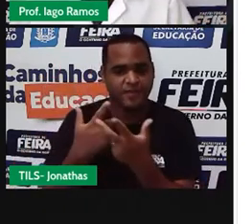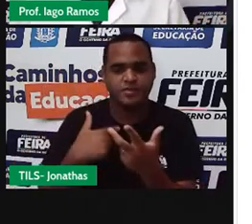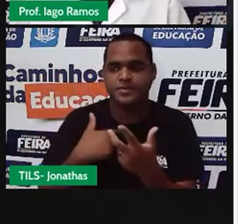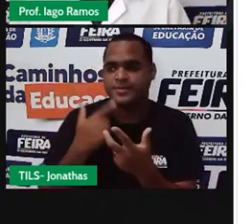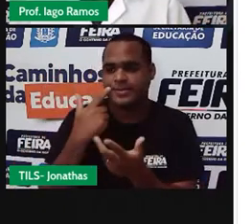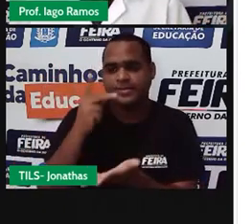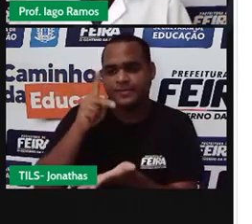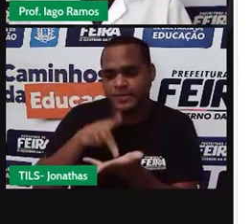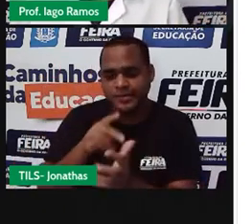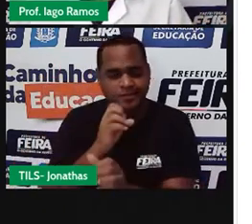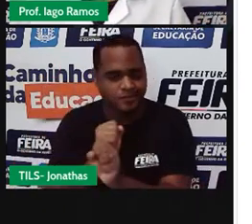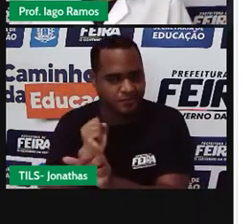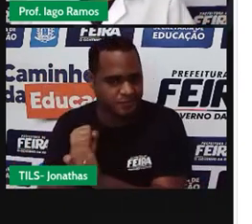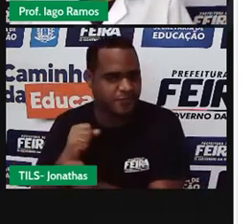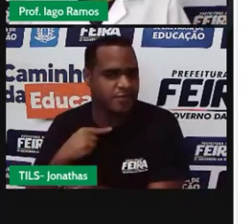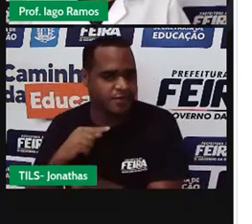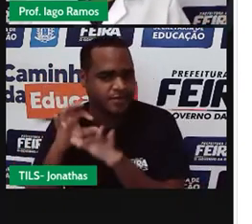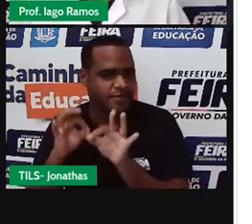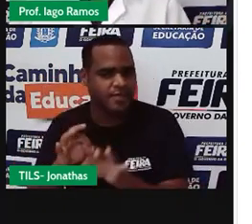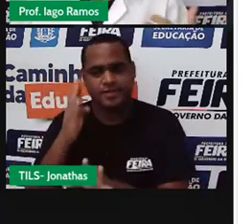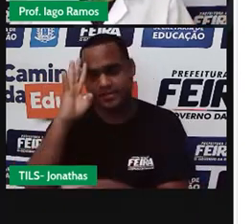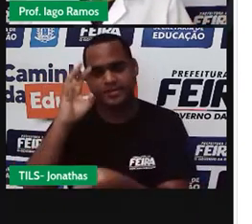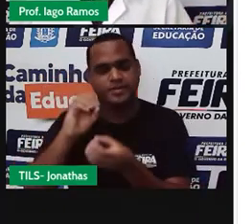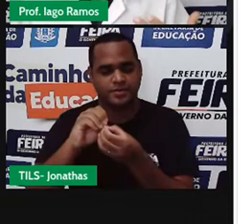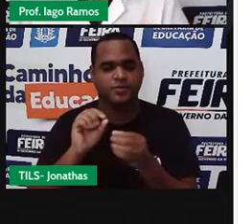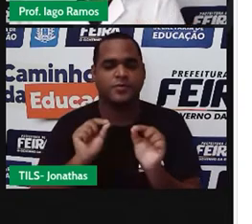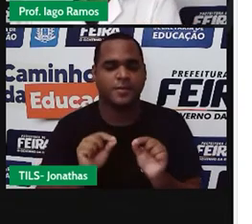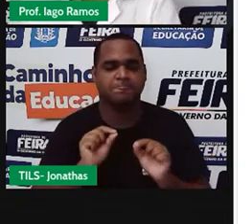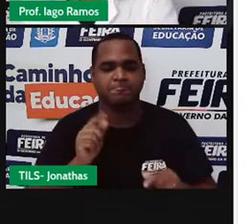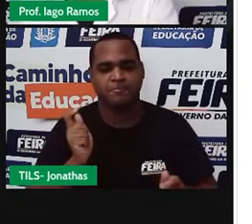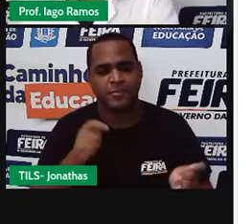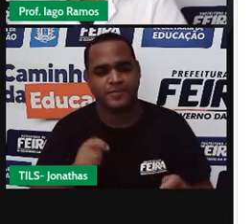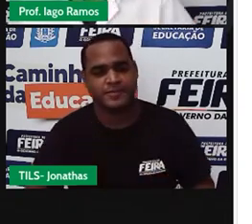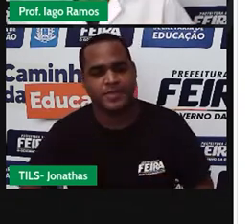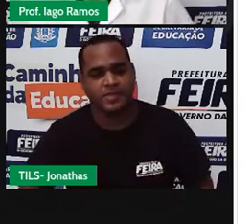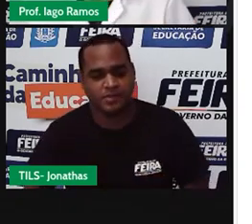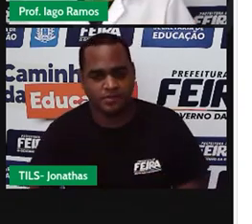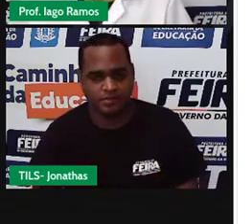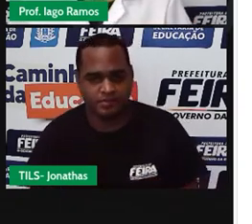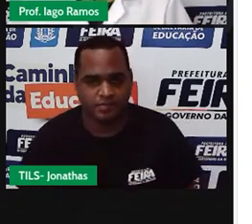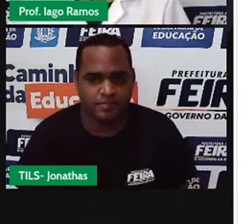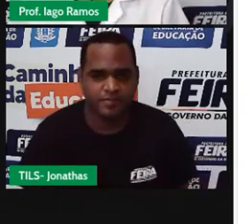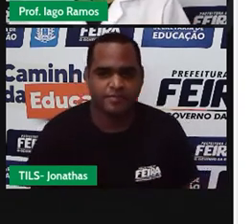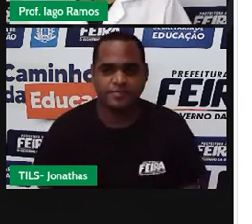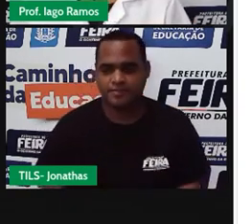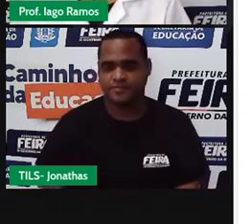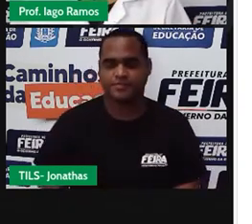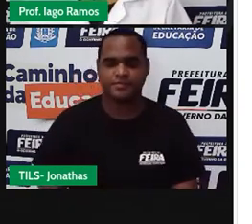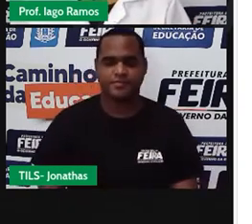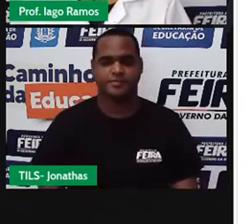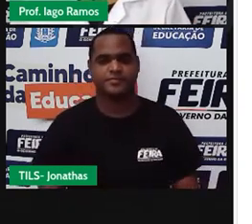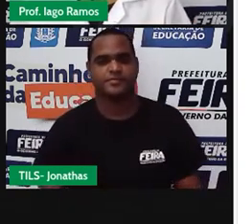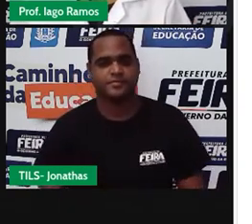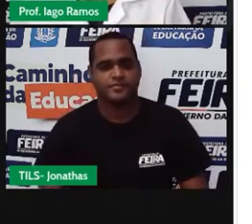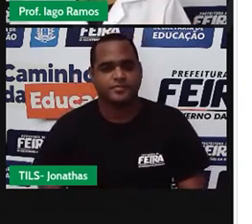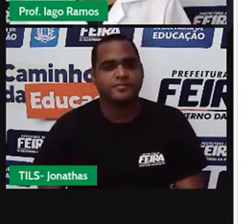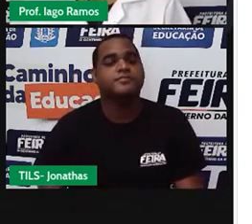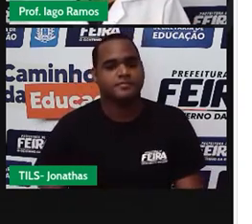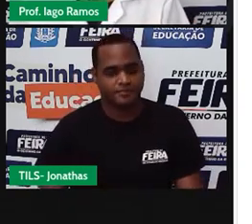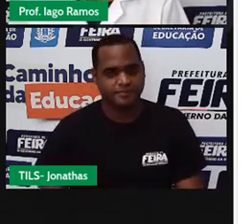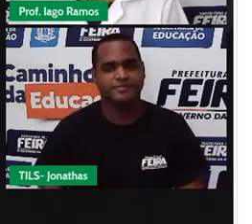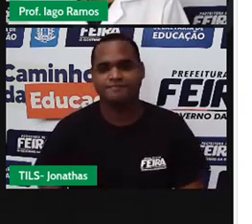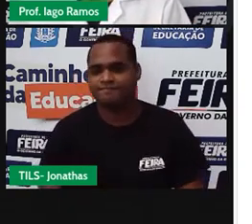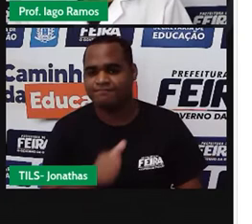podem nos ajudar a entender situações que possam de fato aparecer para nós aí no mundo real